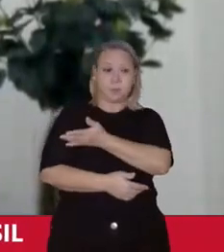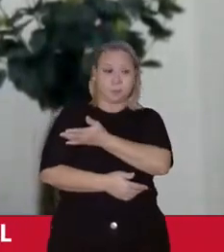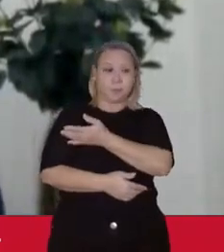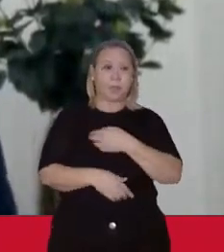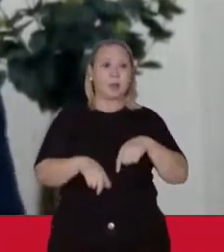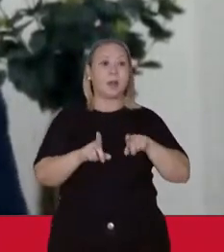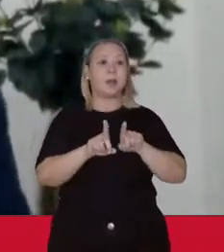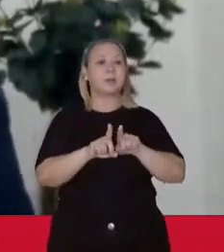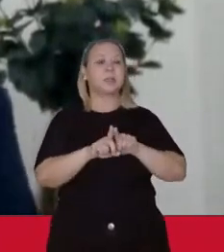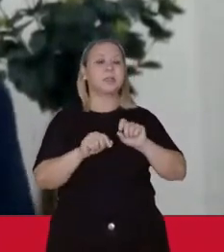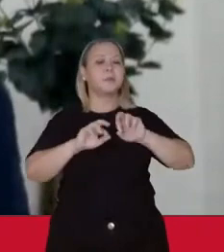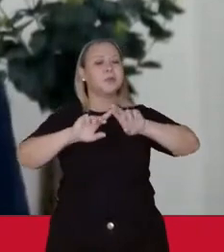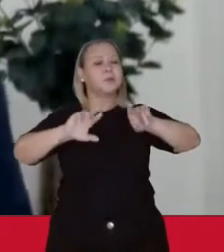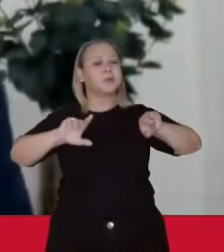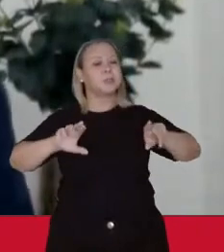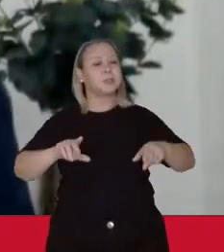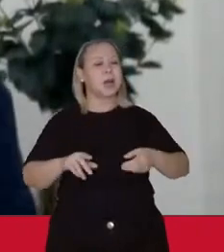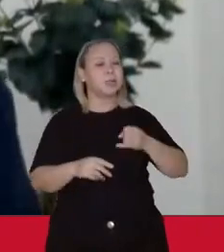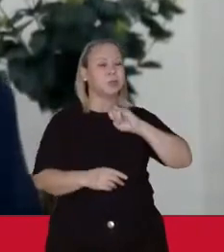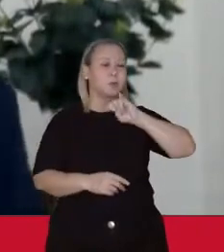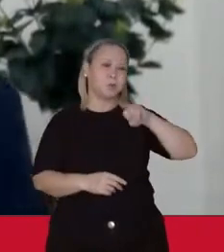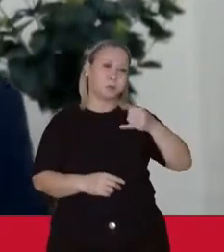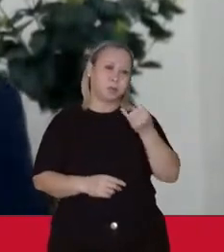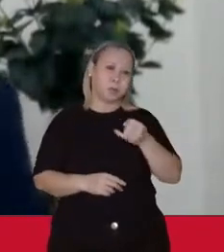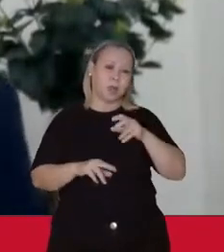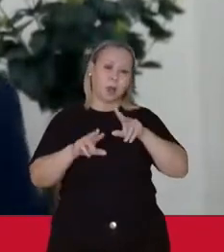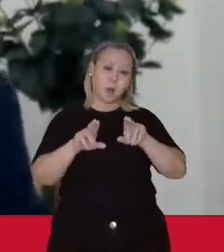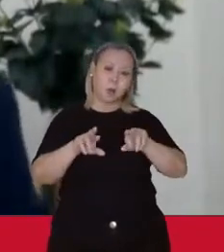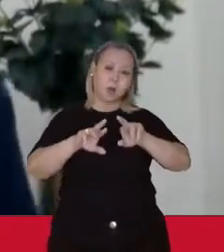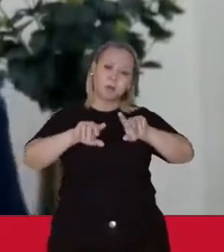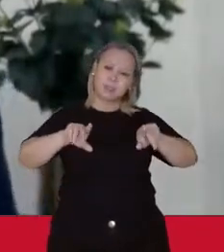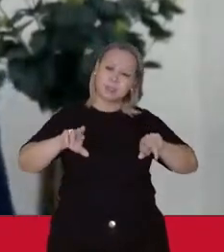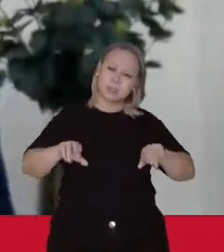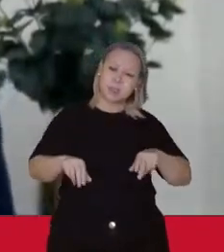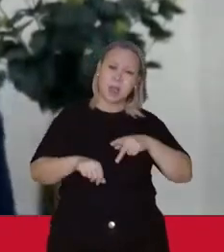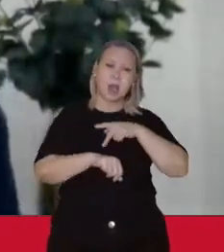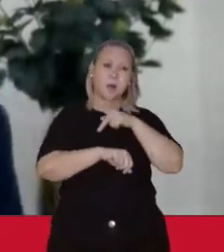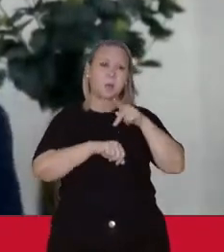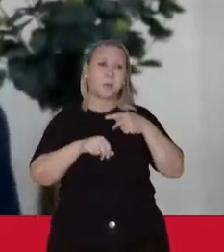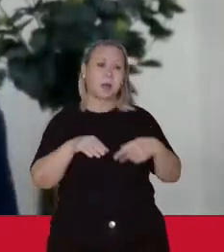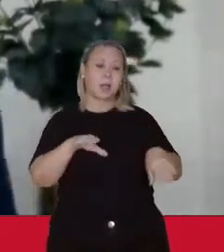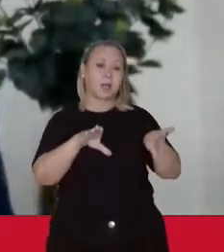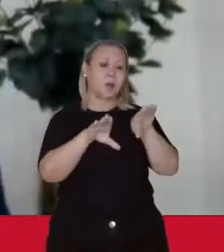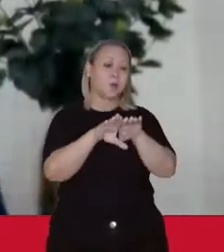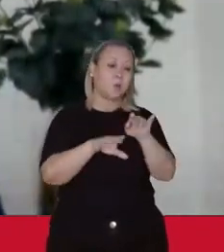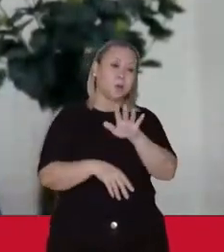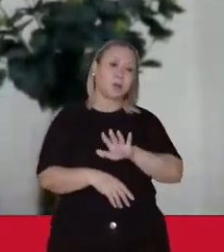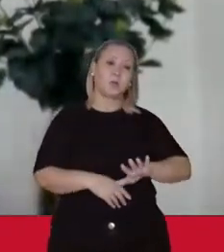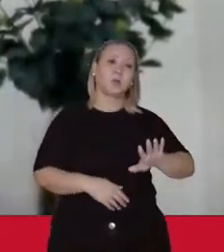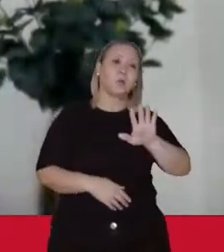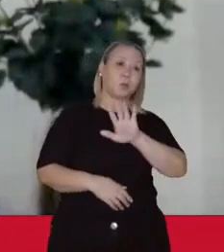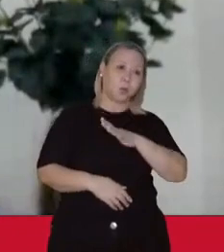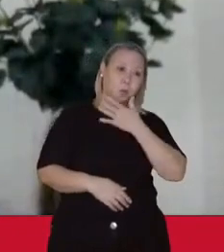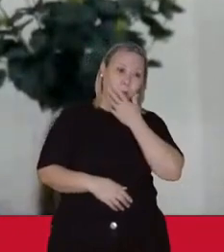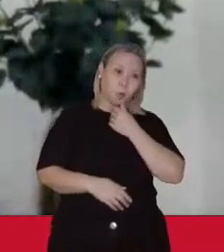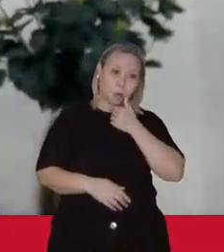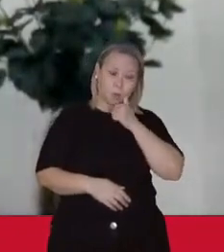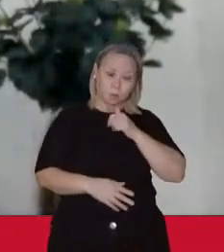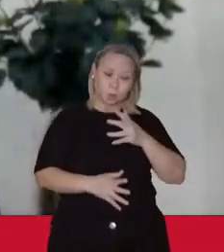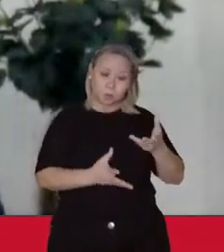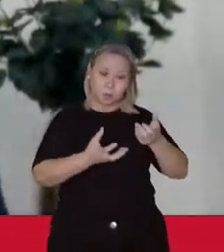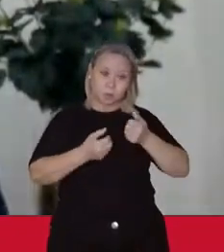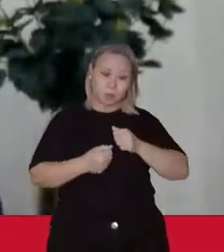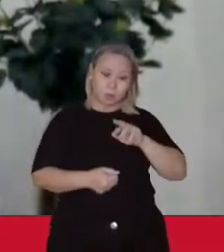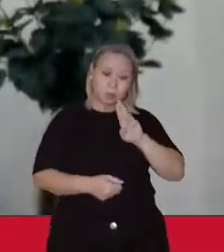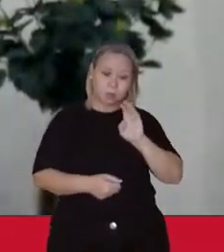a diversidade de oportunidade, como diversificar um país, incluindo a todos e todas. E aí nós vamos receber o